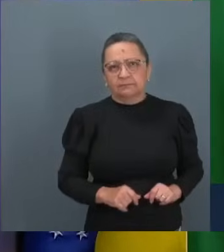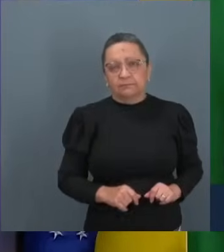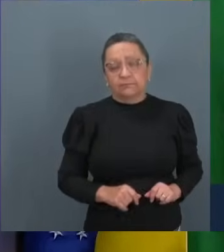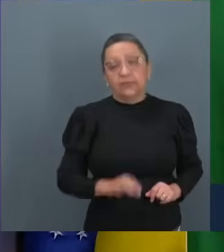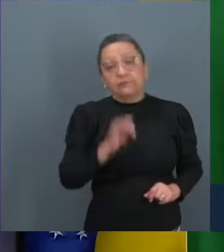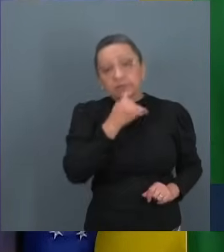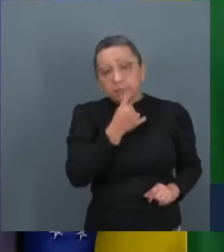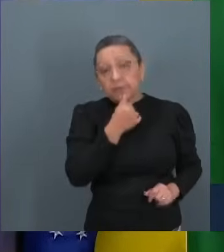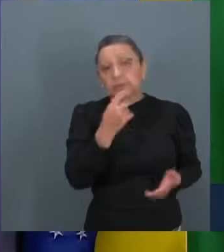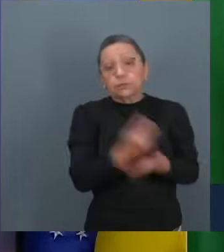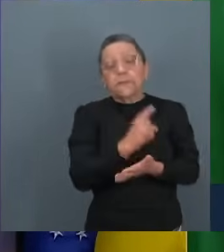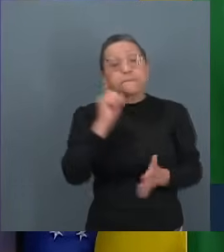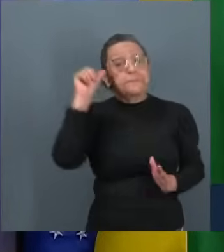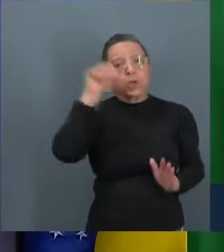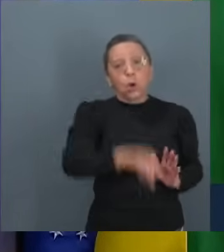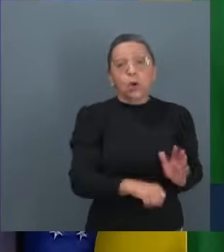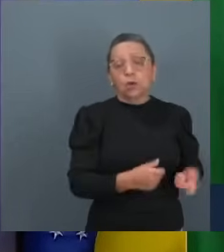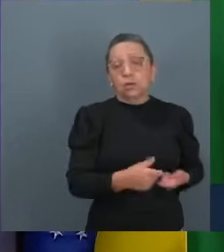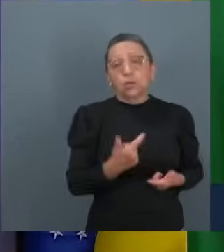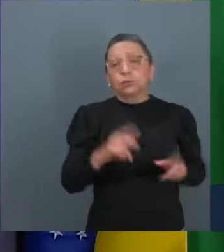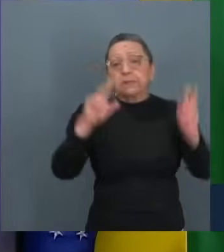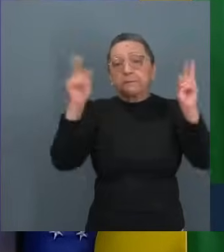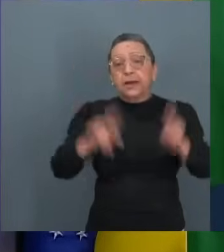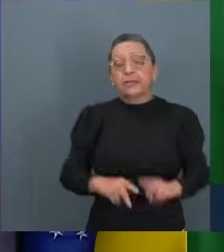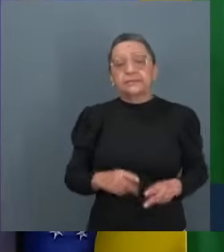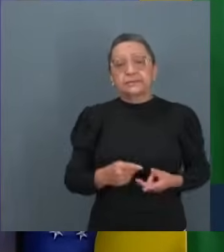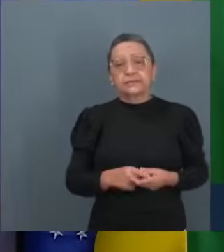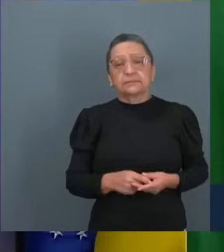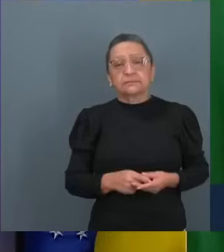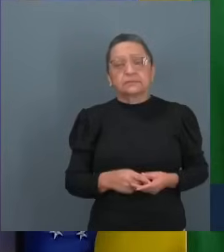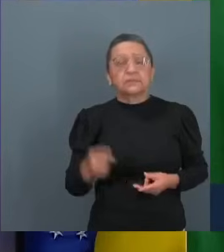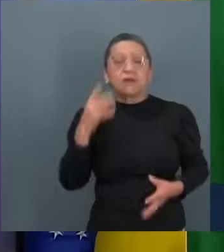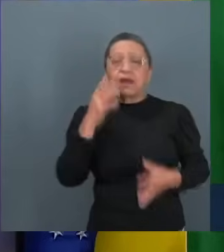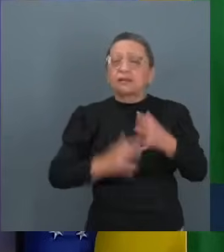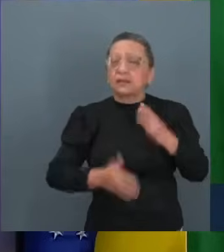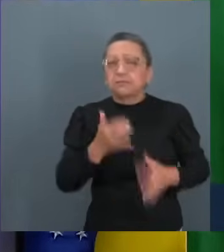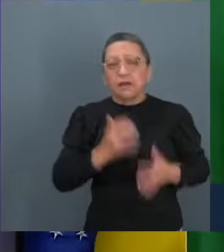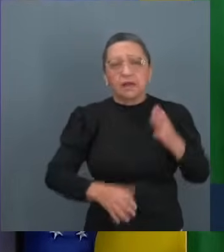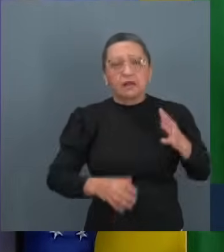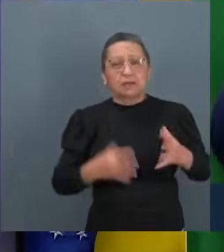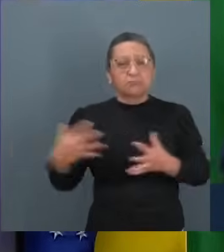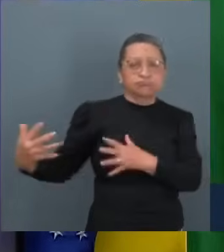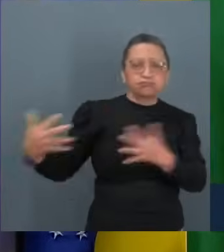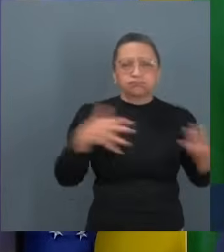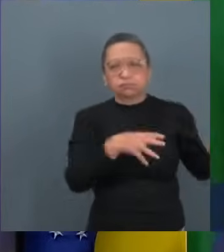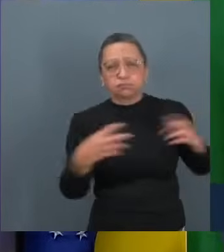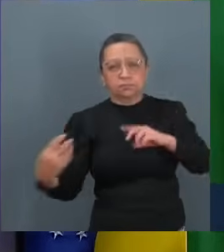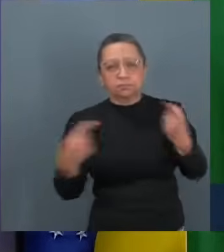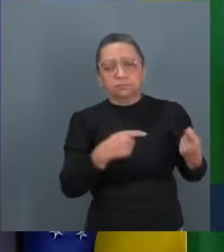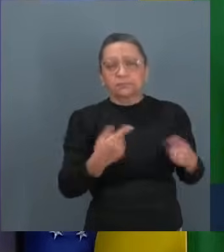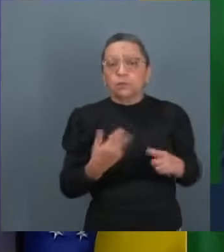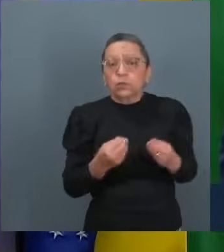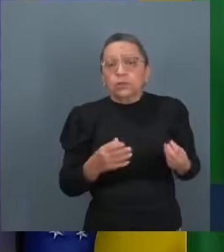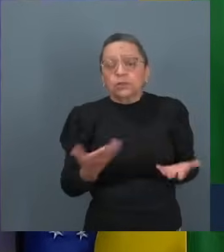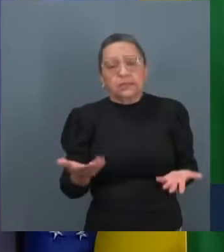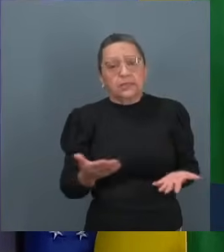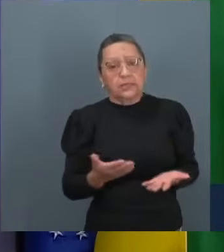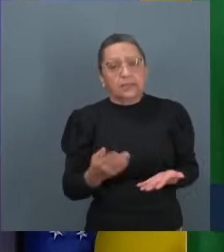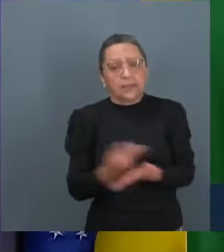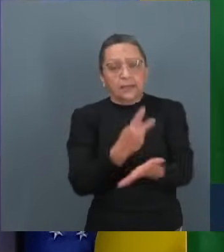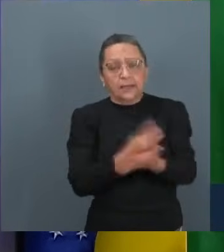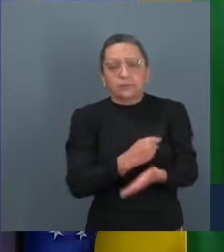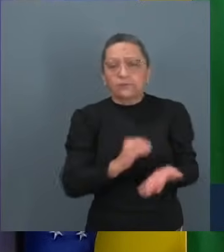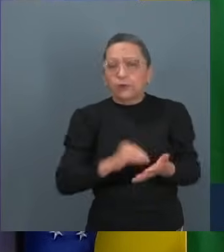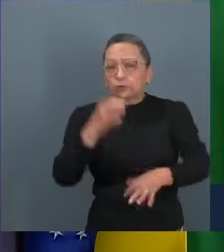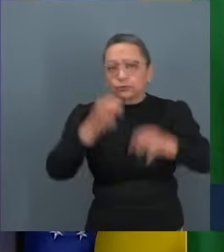piora, isso não pacifica, isso não reconcilia, isso divide, porque é muita injustiça, gente. Não é por